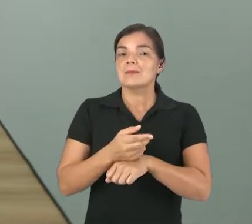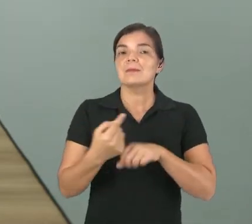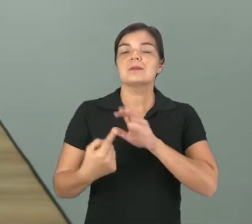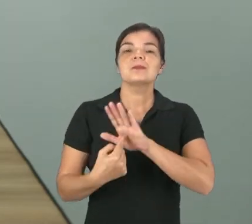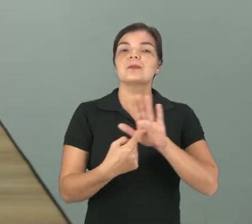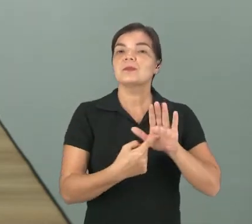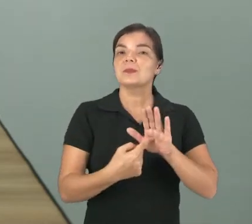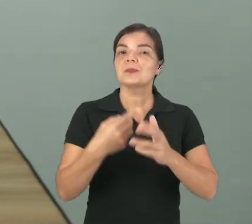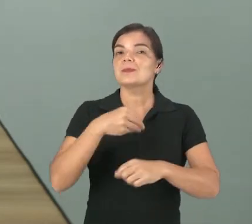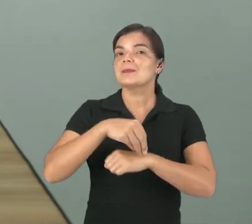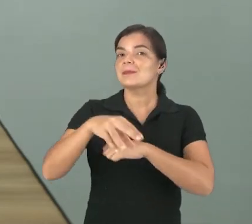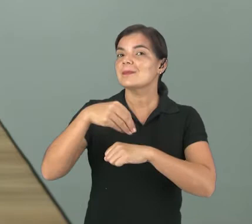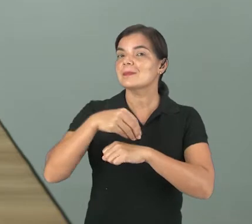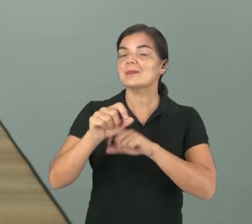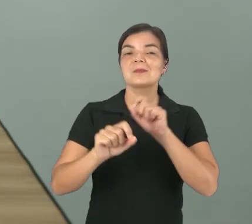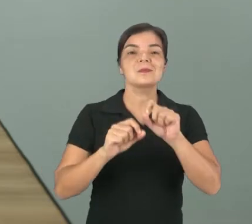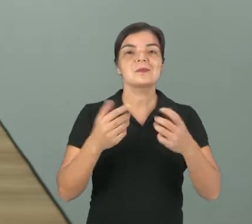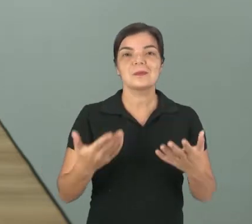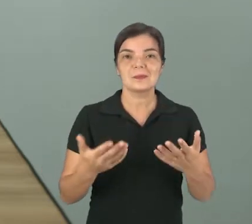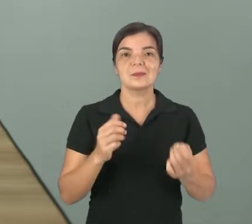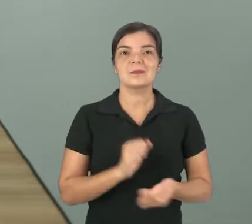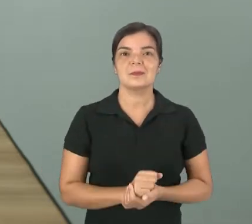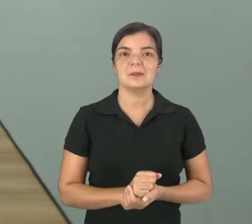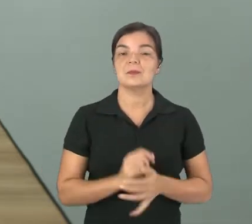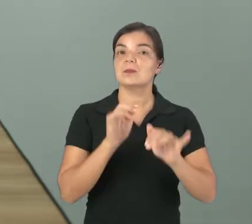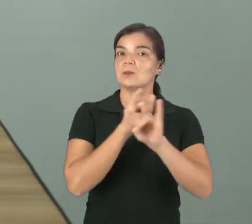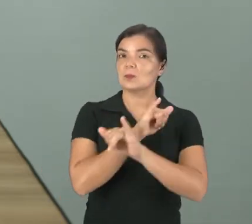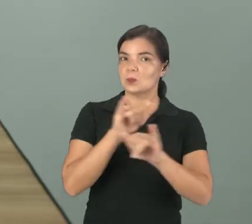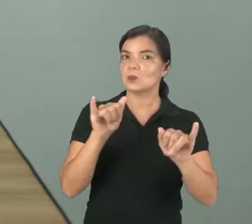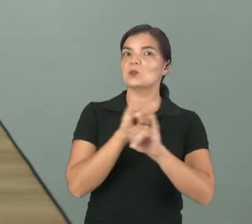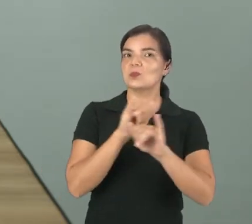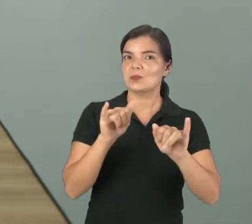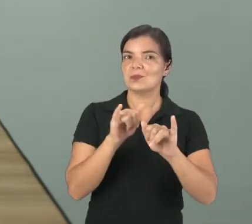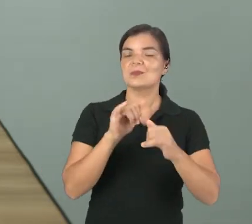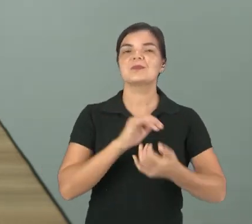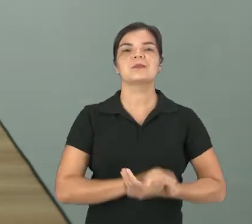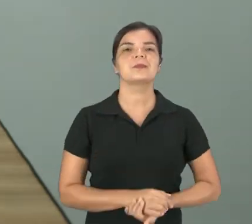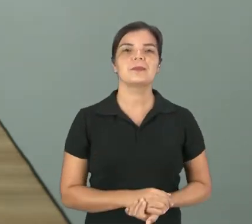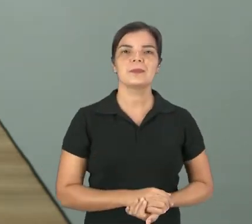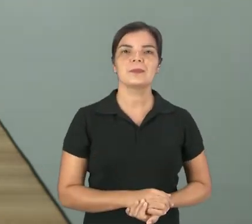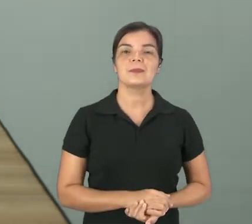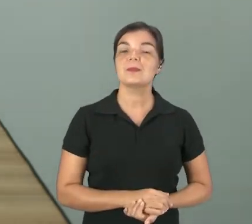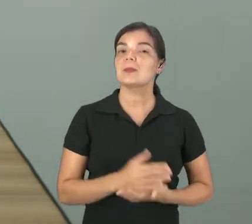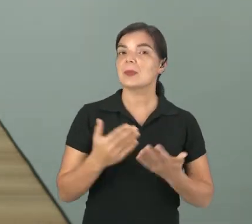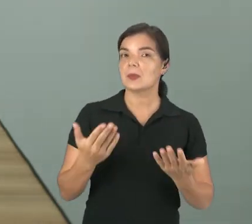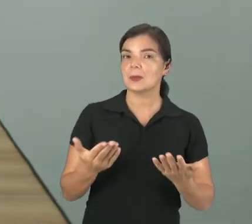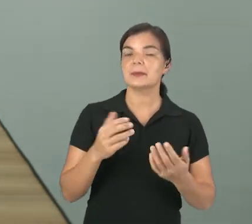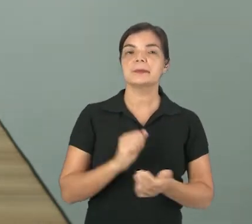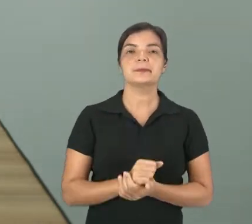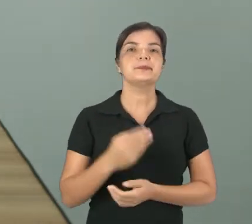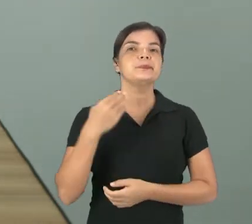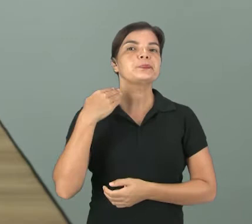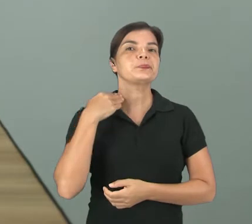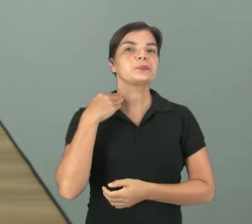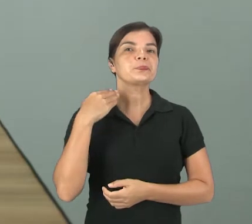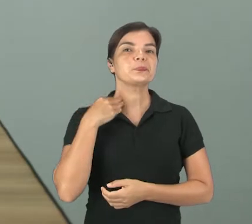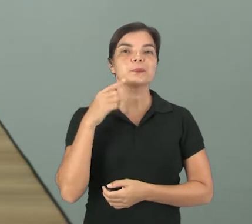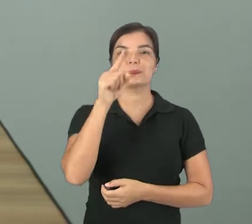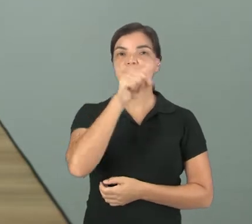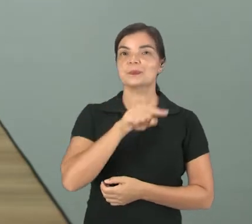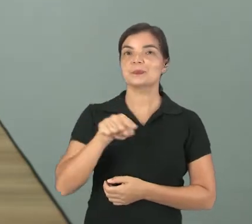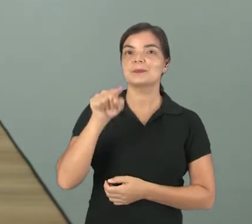nos transmitir? Ele tenta nos transmitir uma propaganda, uma publicidade. Aqui, o Banco Itaú está fazendo